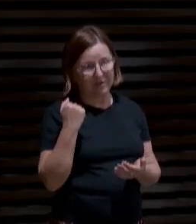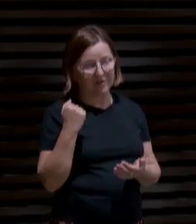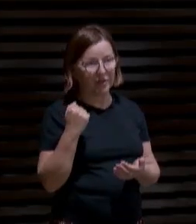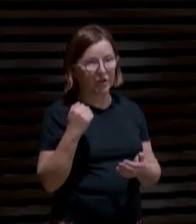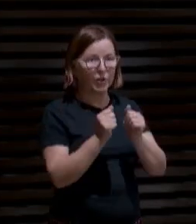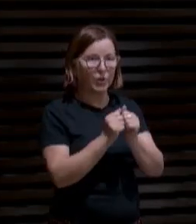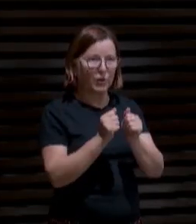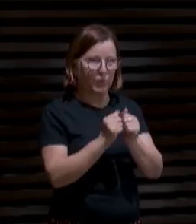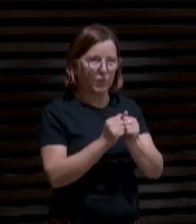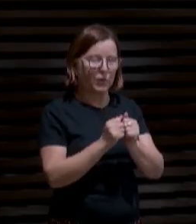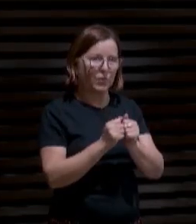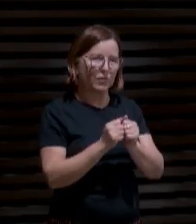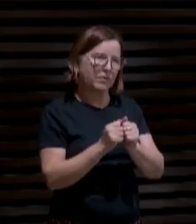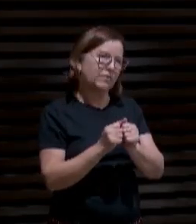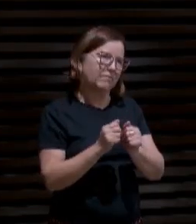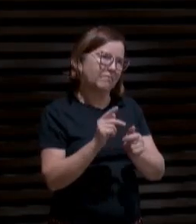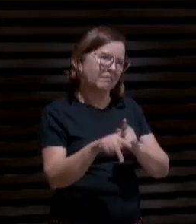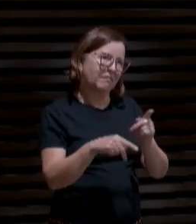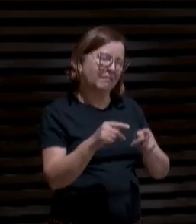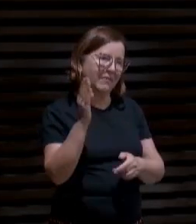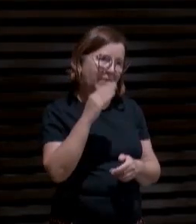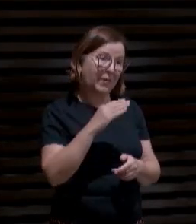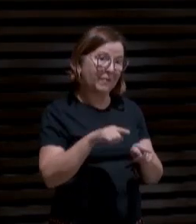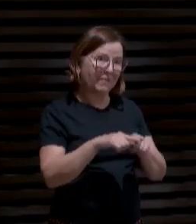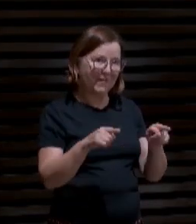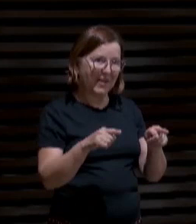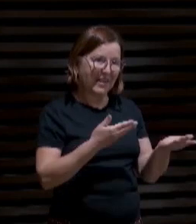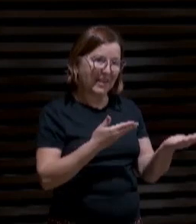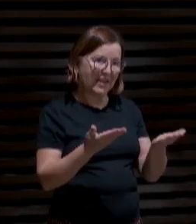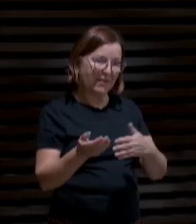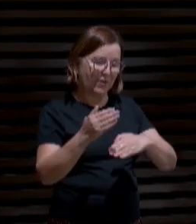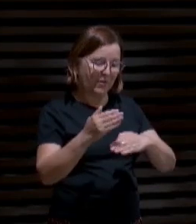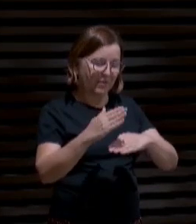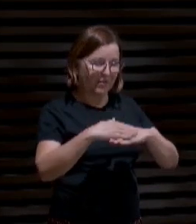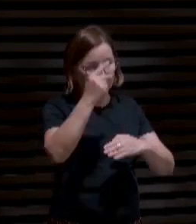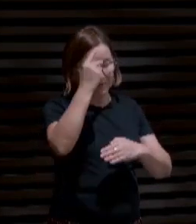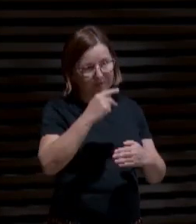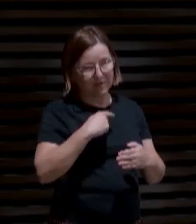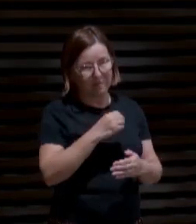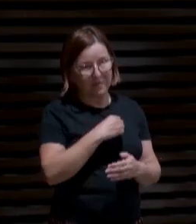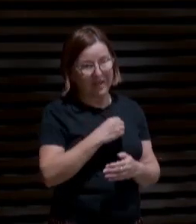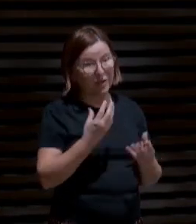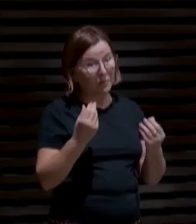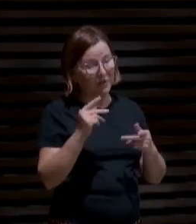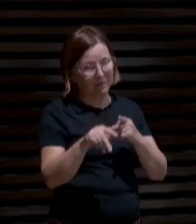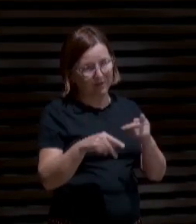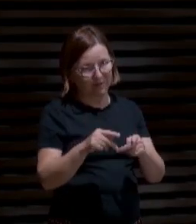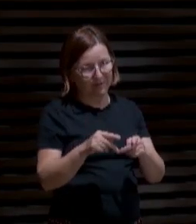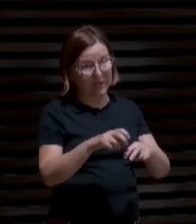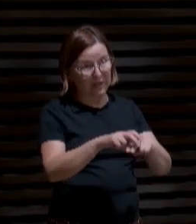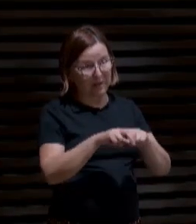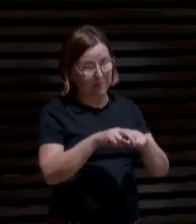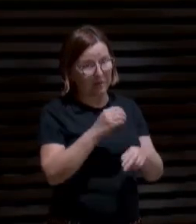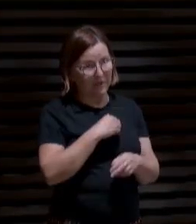transgressores. Contudo, levou sobre si o pecado de muitos e pelos transgressores intercedeu.